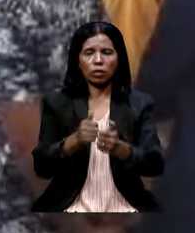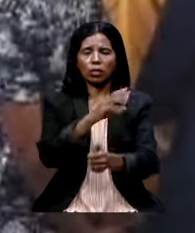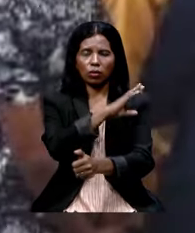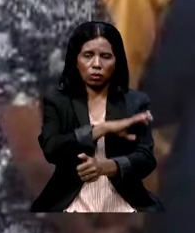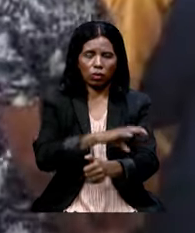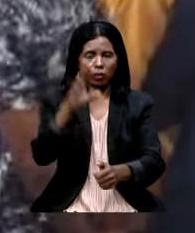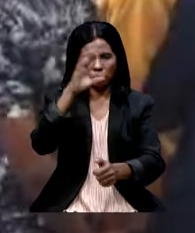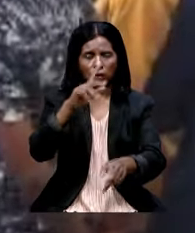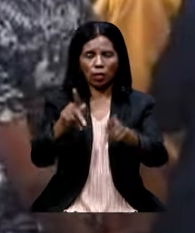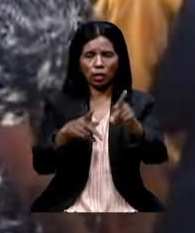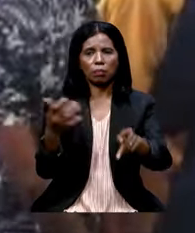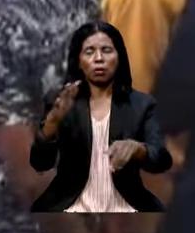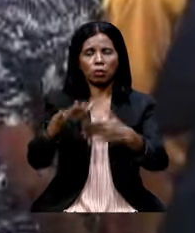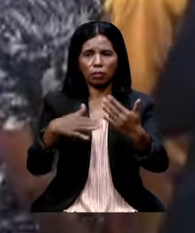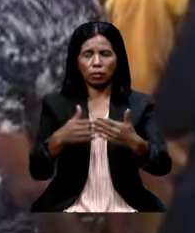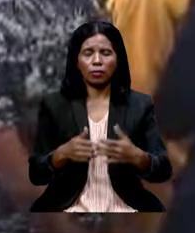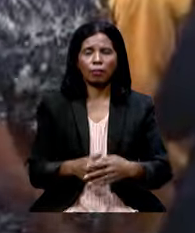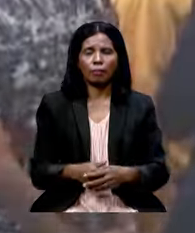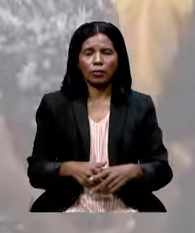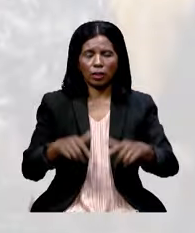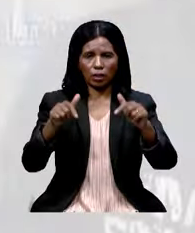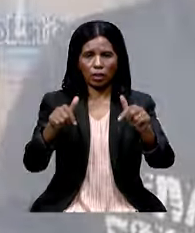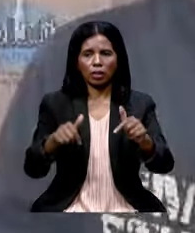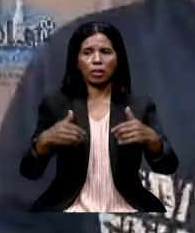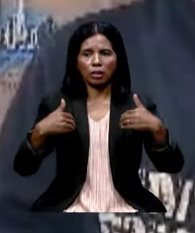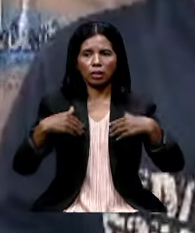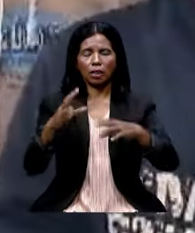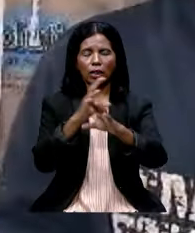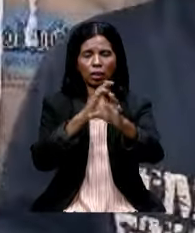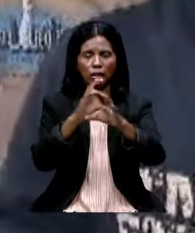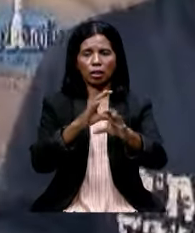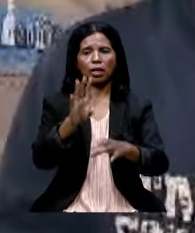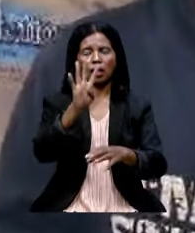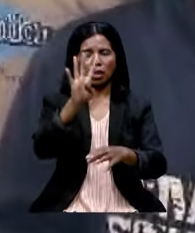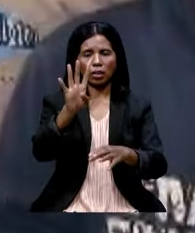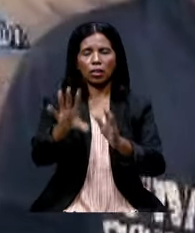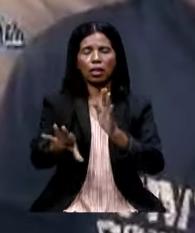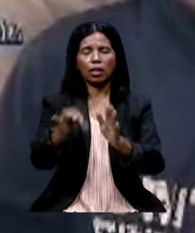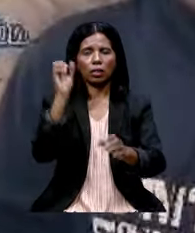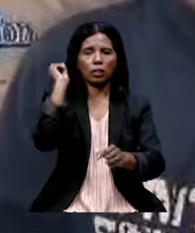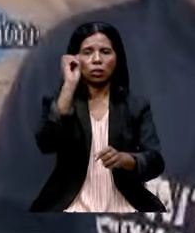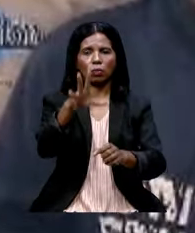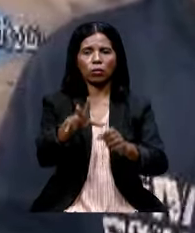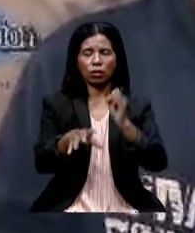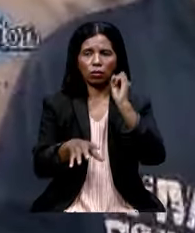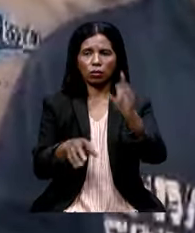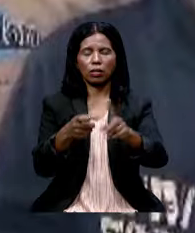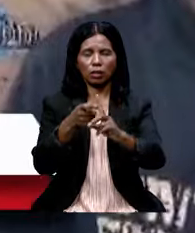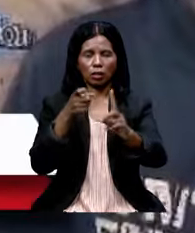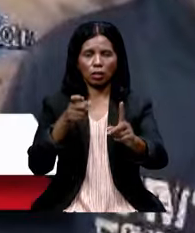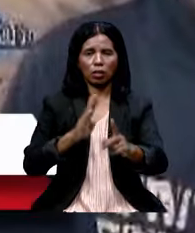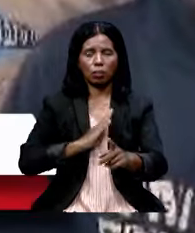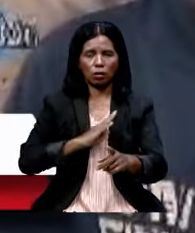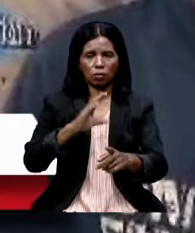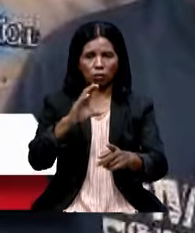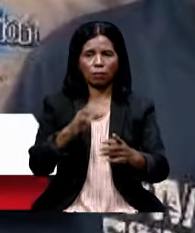atau bukatuir suspeito sira. Acontece ane iha kareta hapak nebe bak hetar tuda kusi iha area kota lamanya. Iha nebe